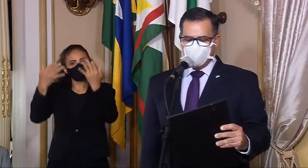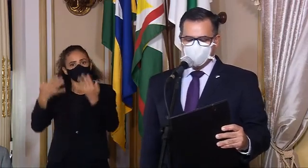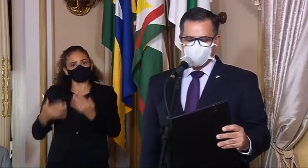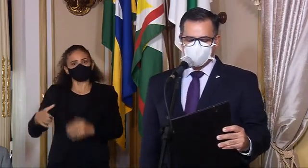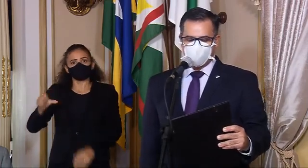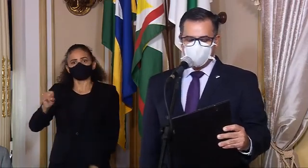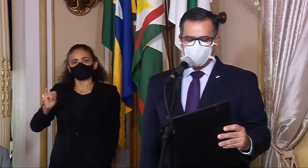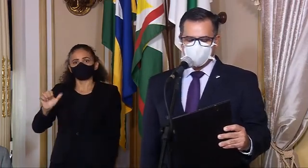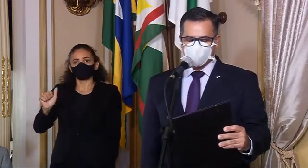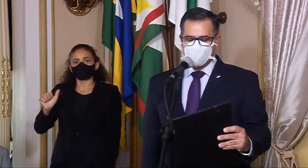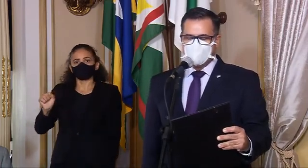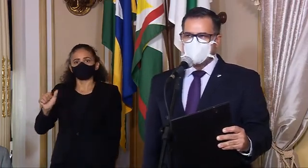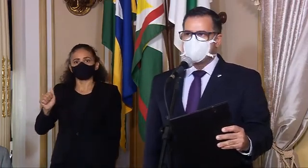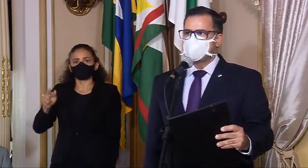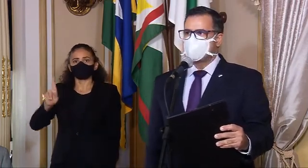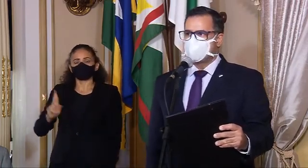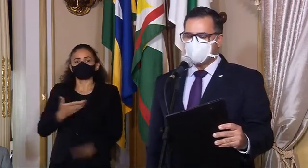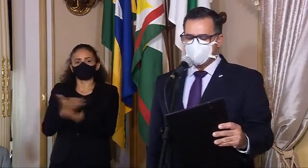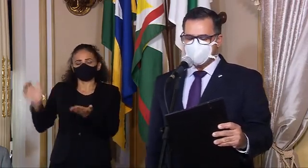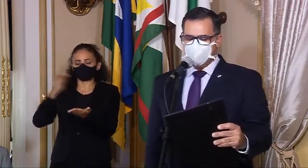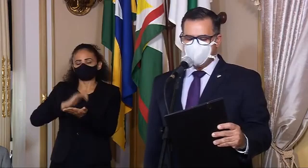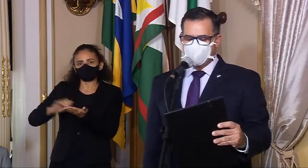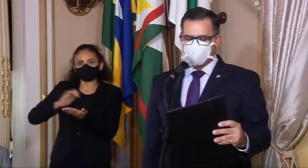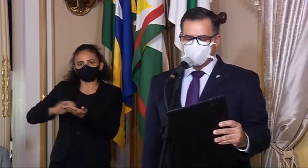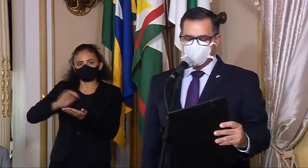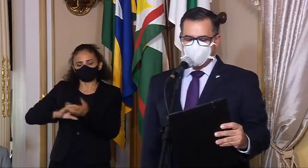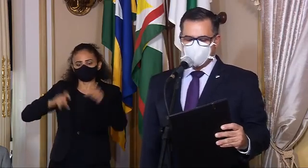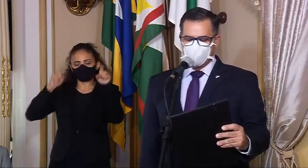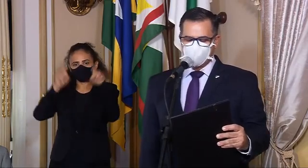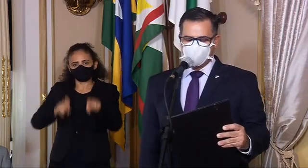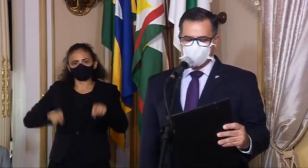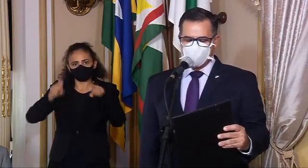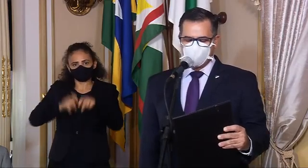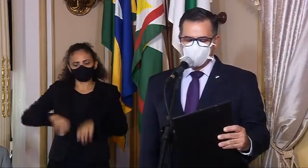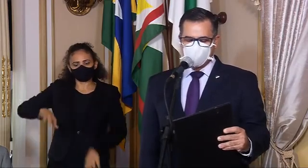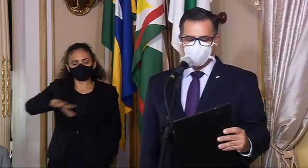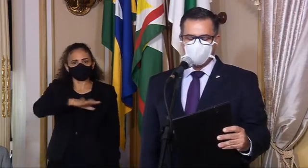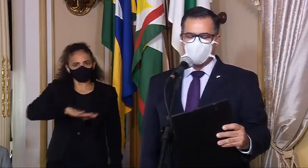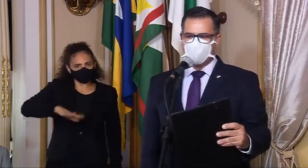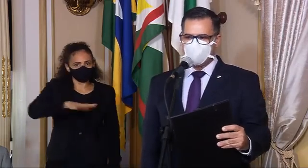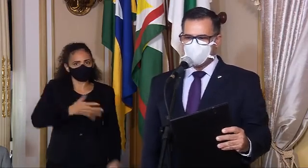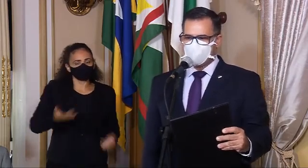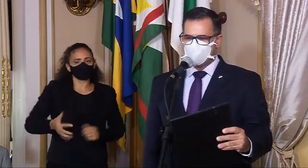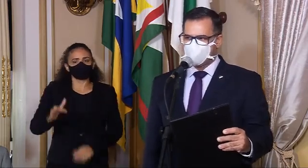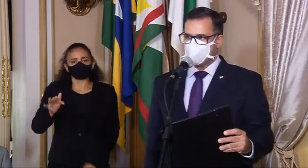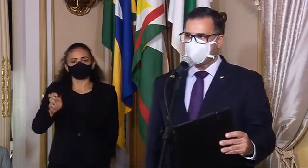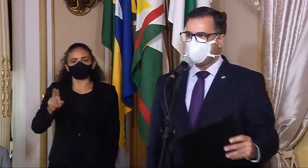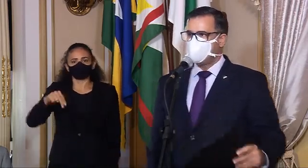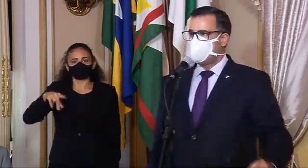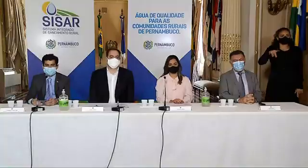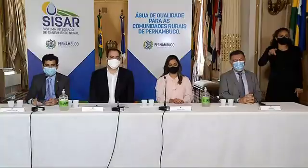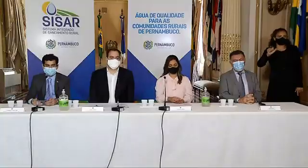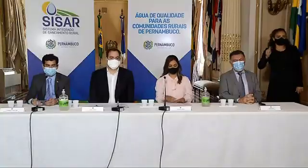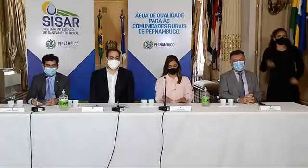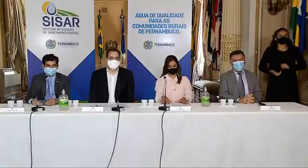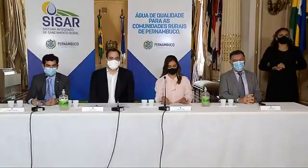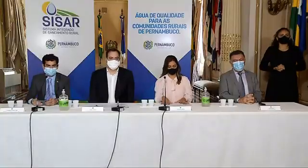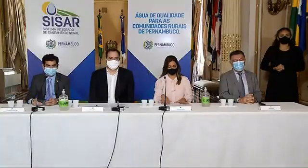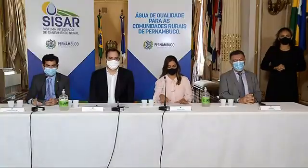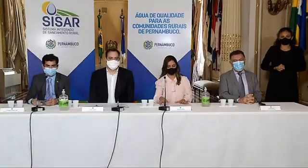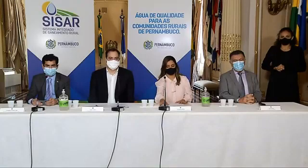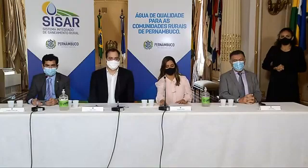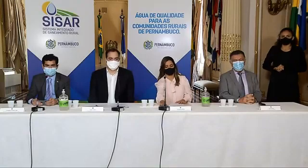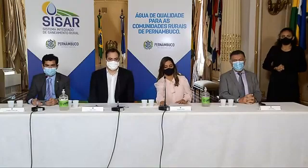cisar ouviremos as palavras da secretária de infraestrutura e recursos hídricos Fernanda Batista